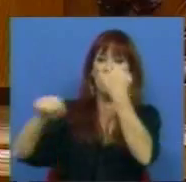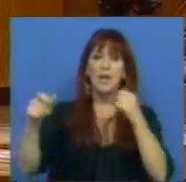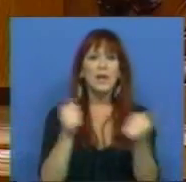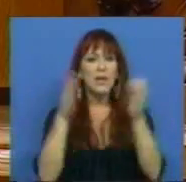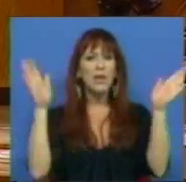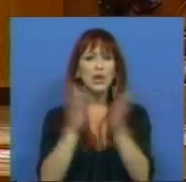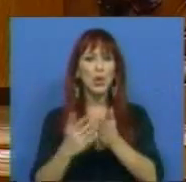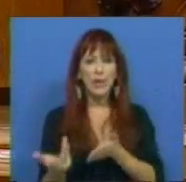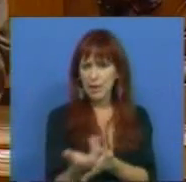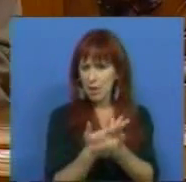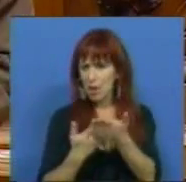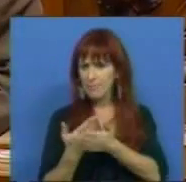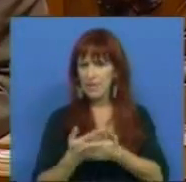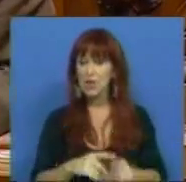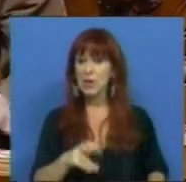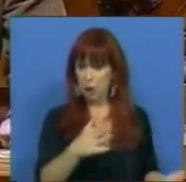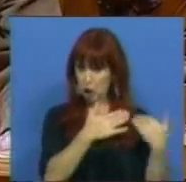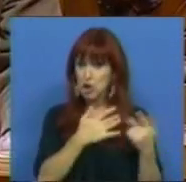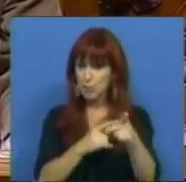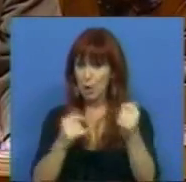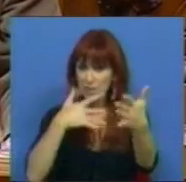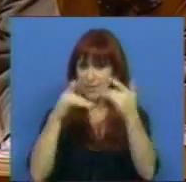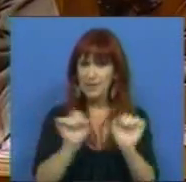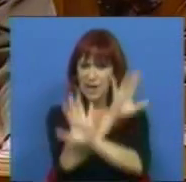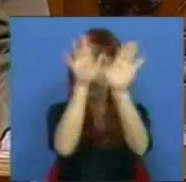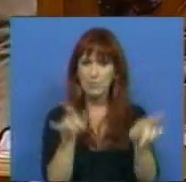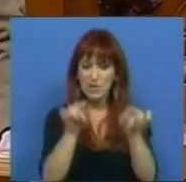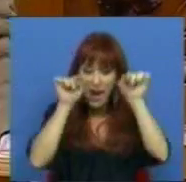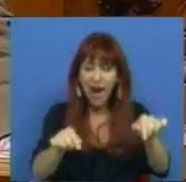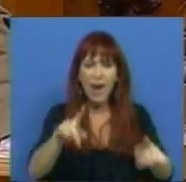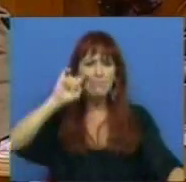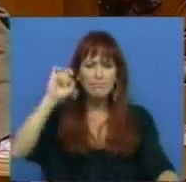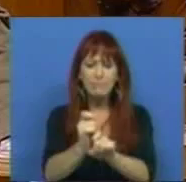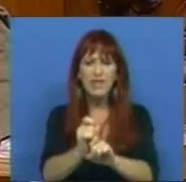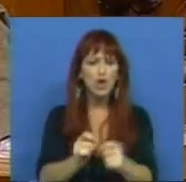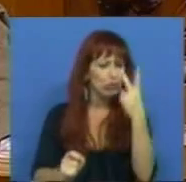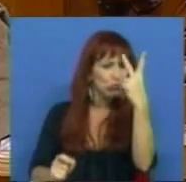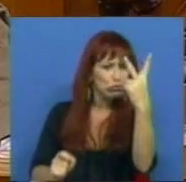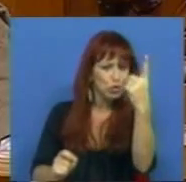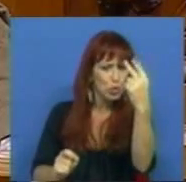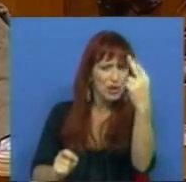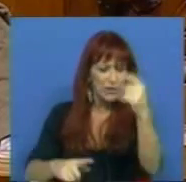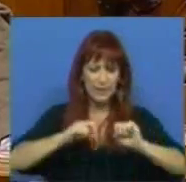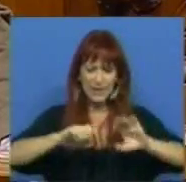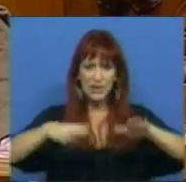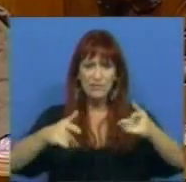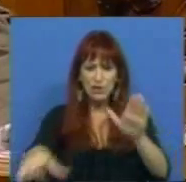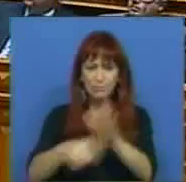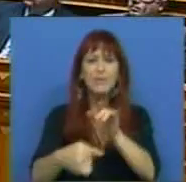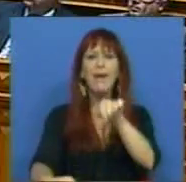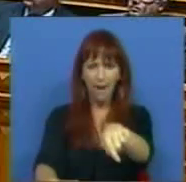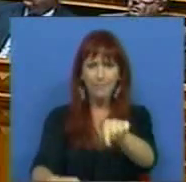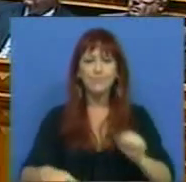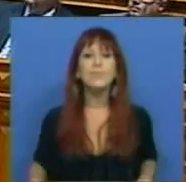e de toda a economia. Responsabilidade e transparência é o que exigem estas duas iniciativas